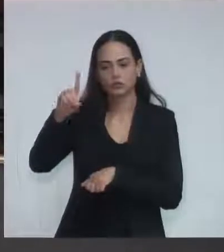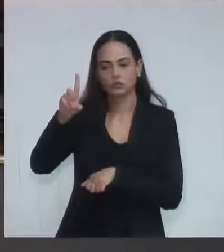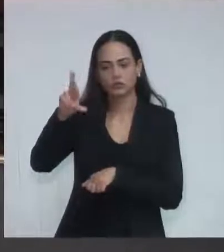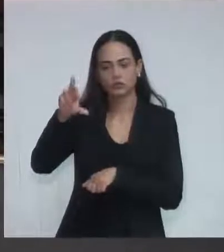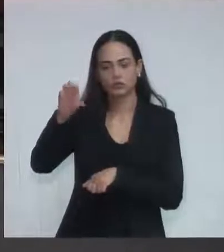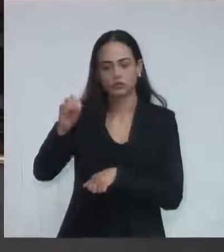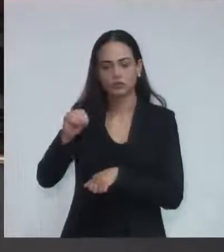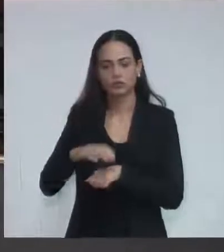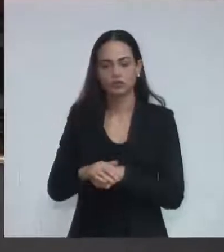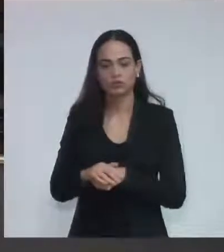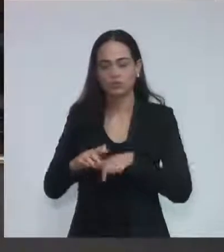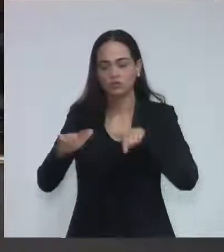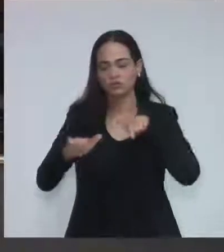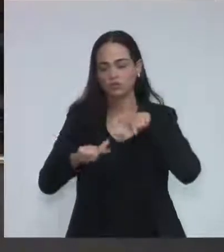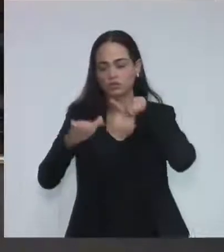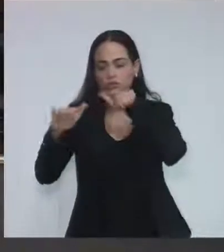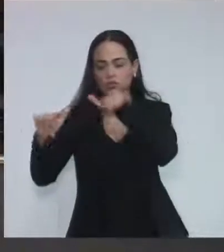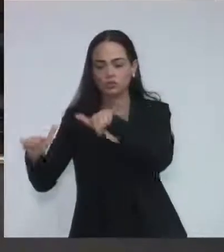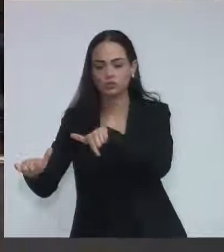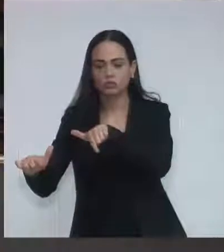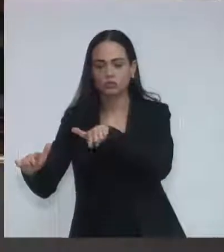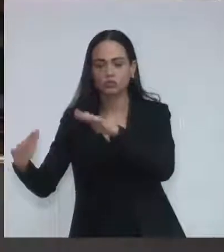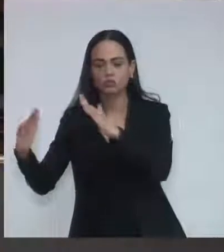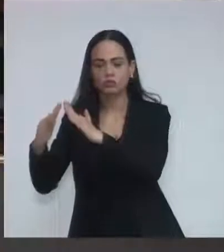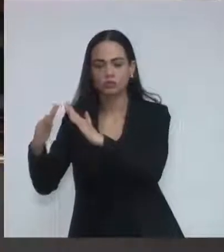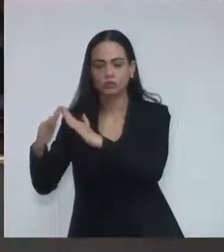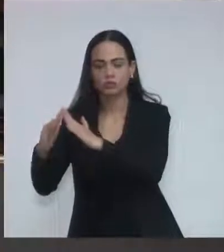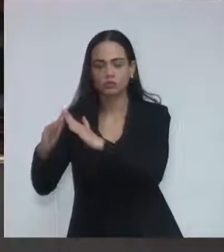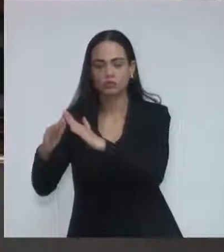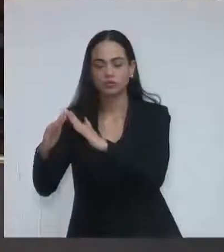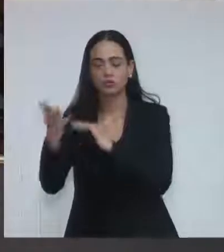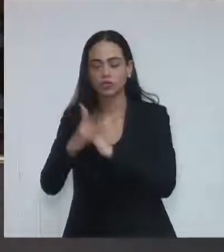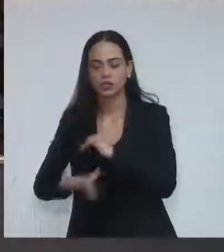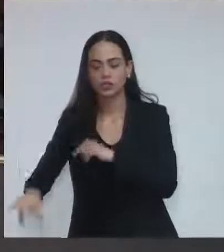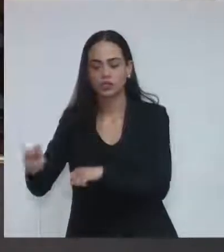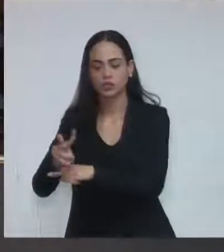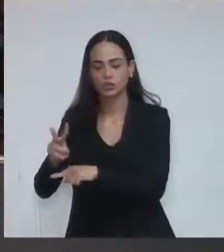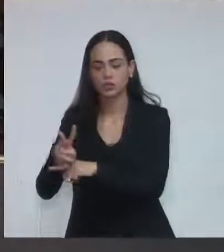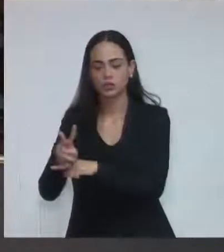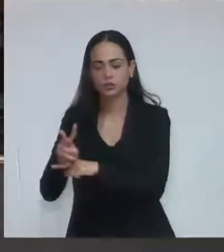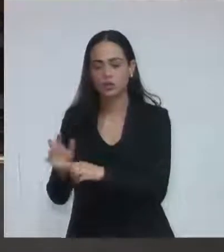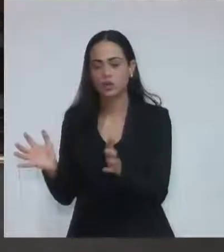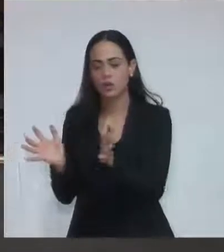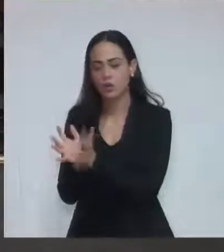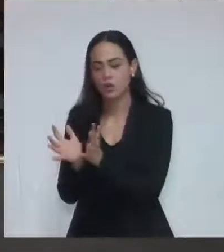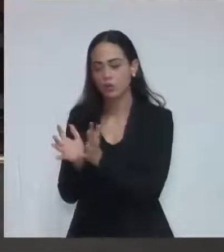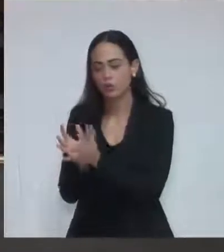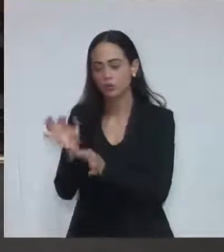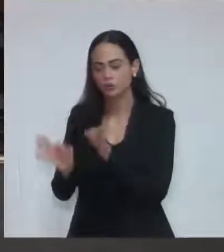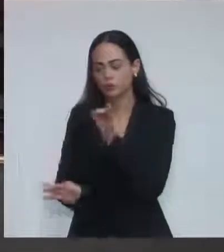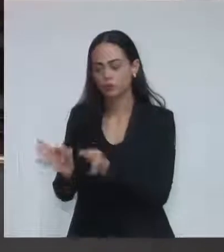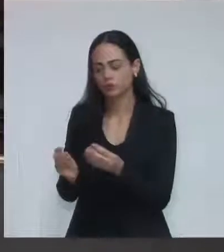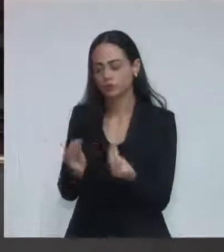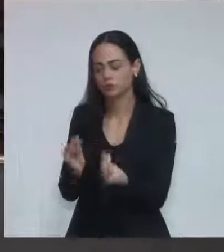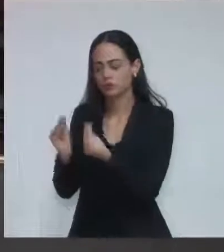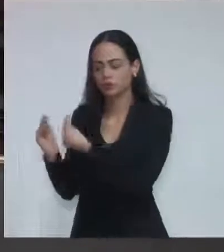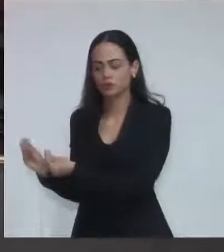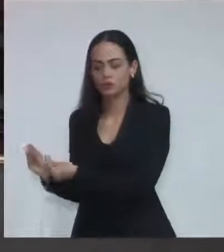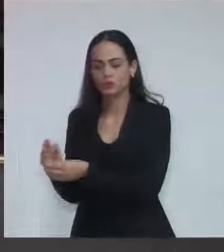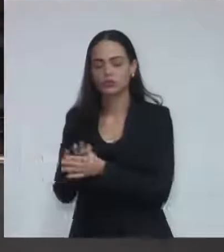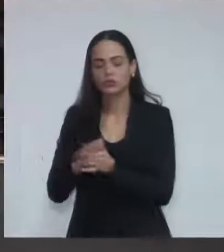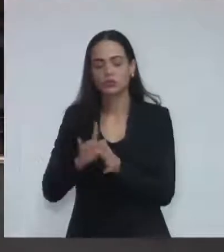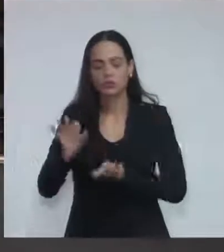do diploma de reconhecimento à pastoral da criança. Encaminhe-se à Procuradoria Jurídica as comissões permanentes. Projeto de decreto